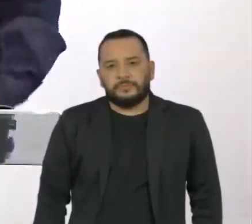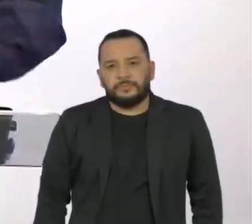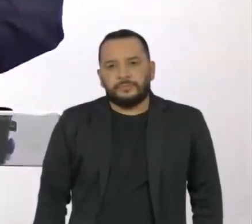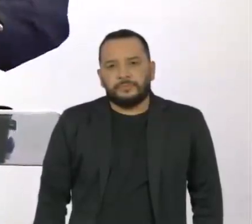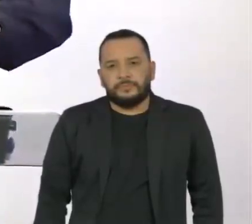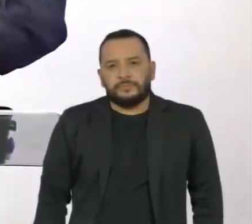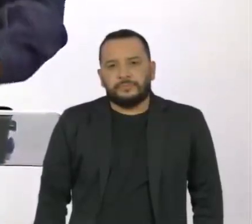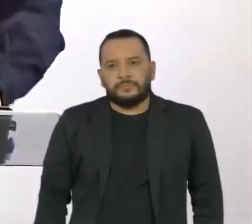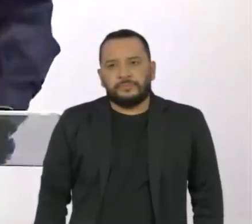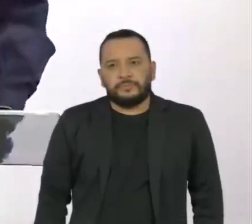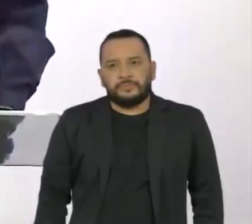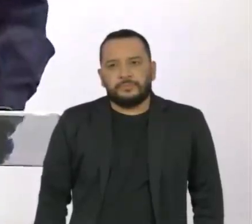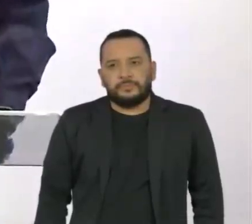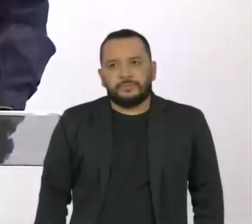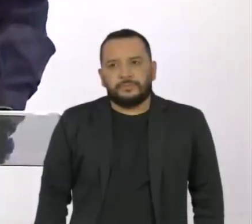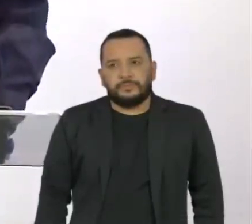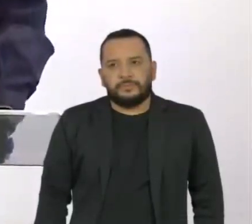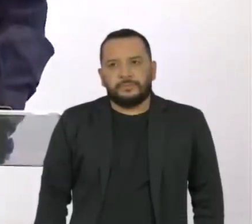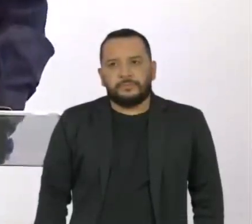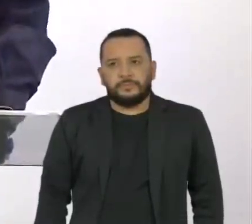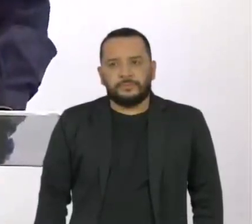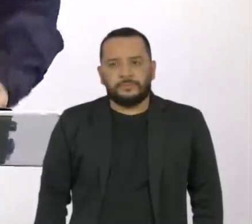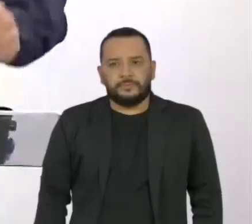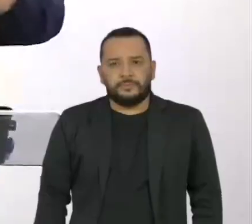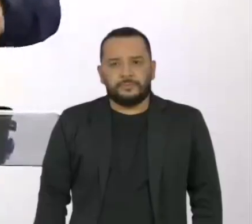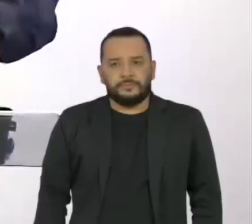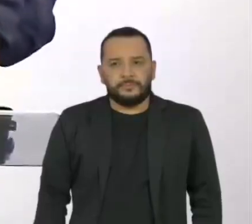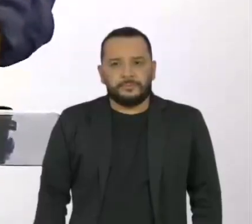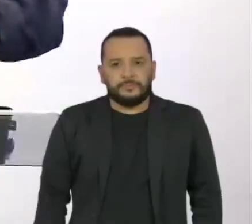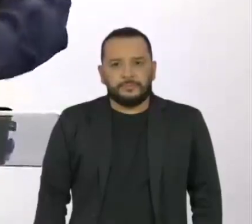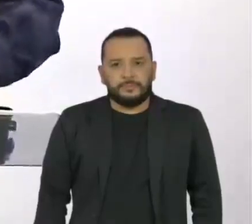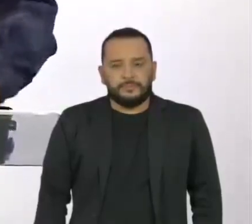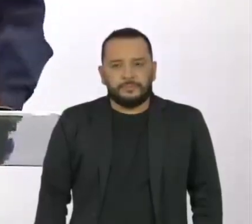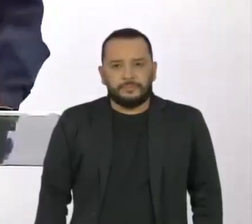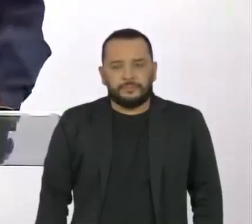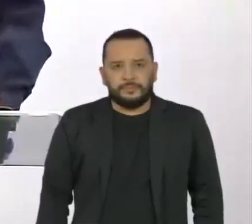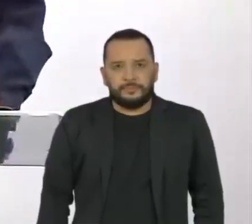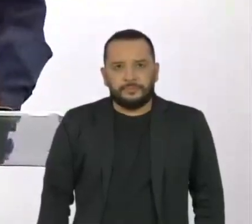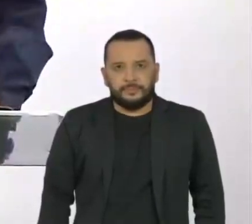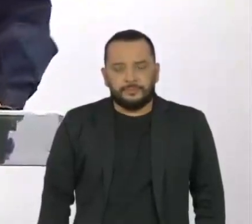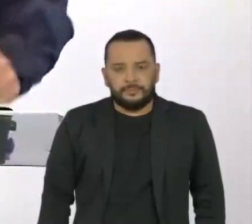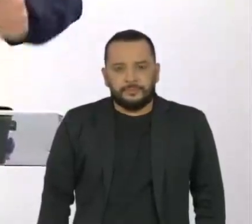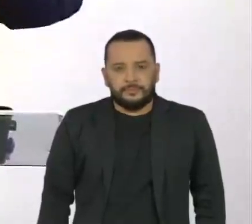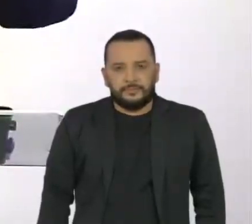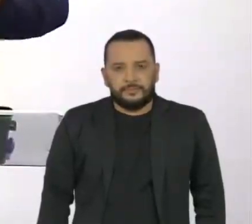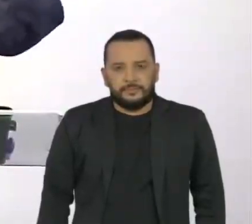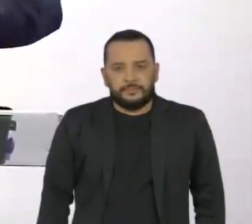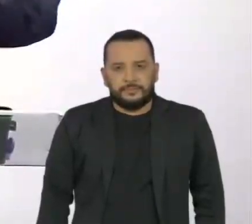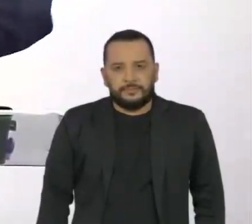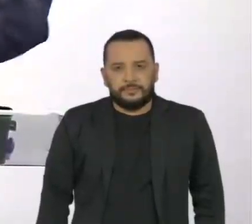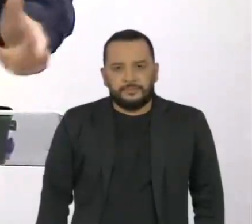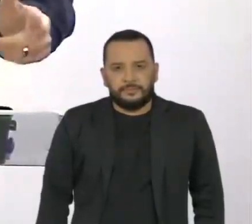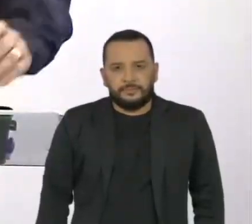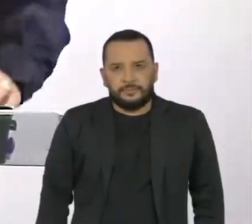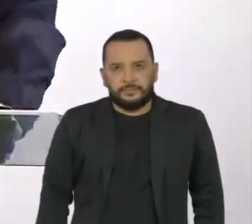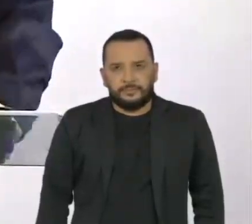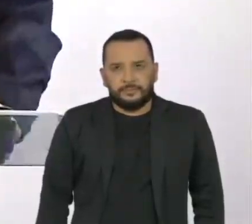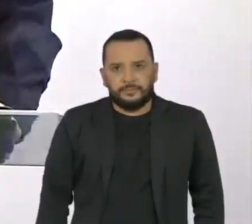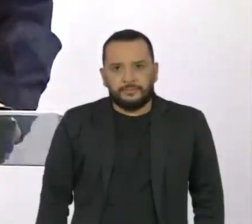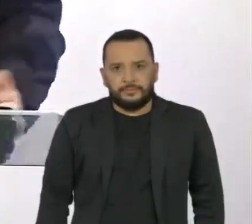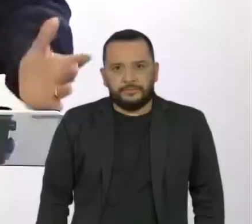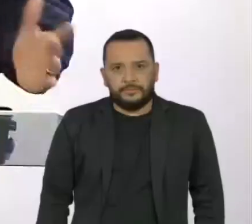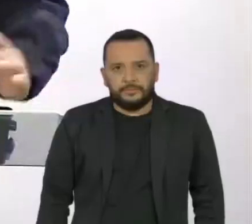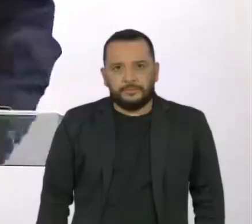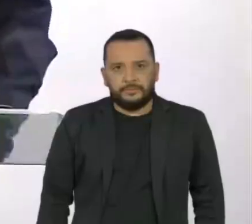ontem falei, ó, tá suspenso. Vamos voltar a conversar. A proposta que uma equipe econômica apareceu para mim não será enviada ao